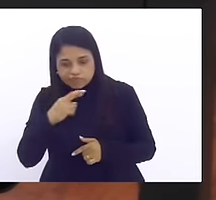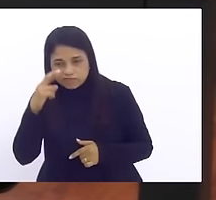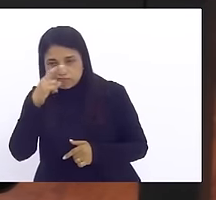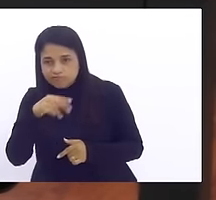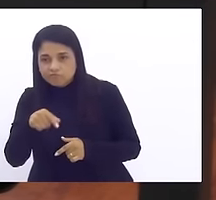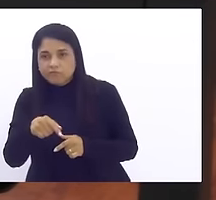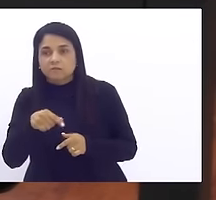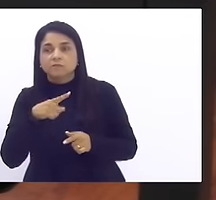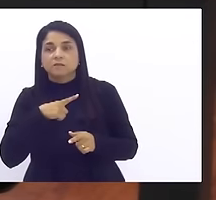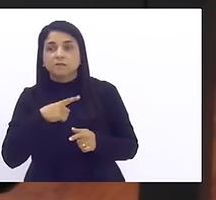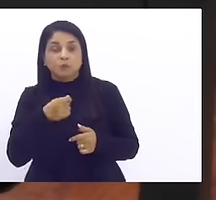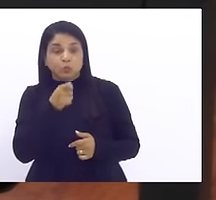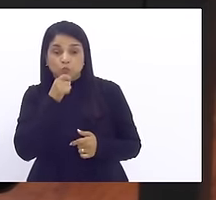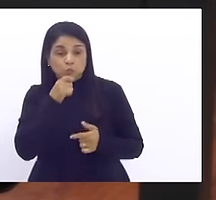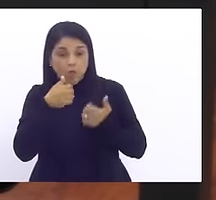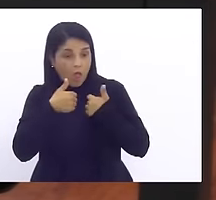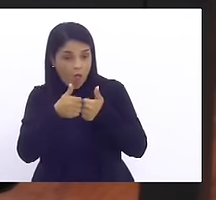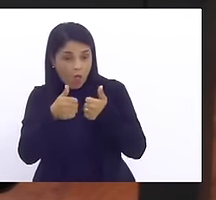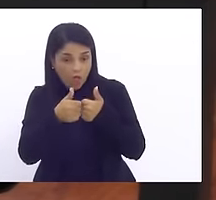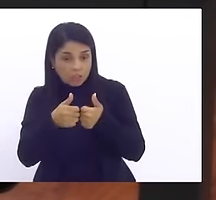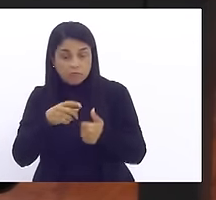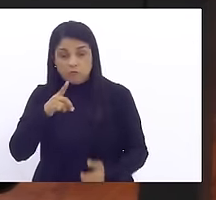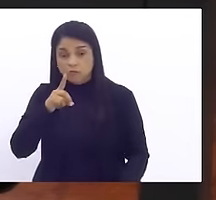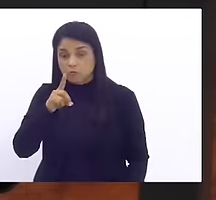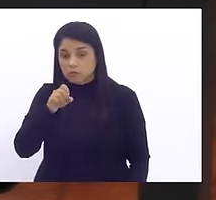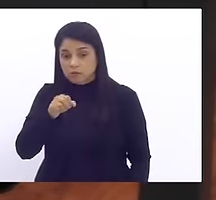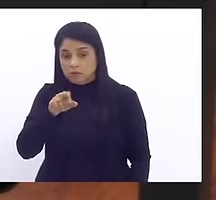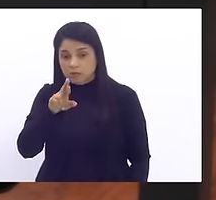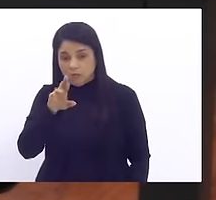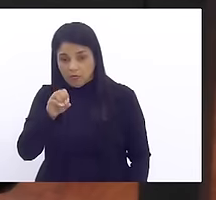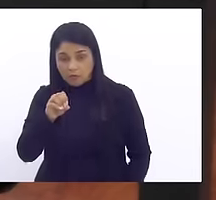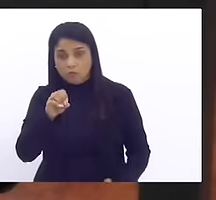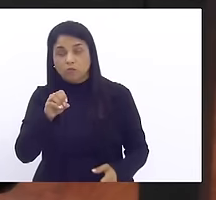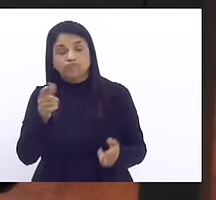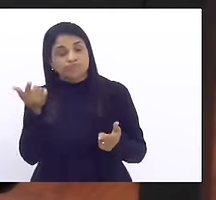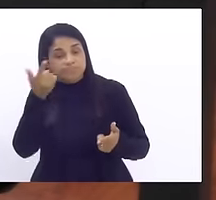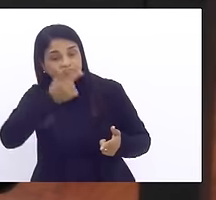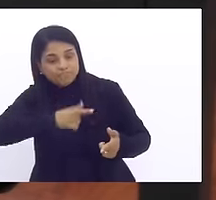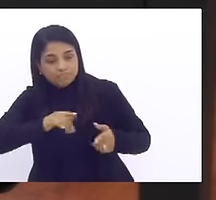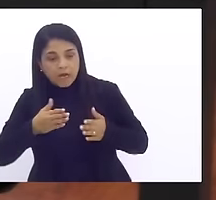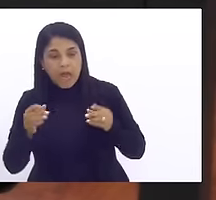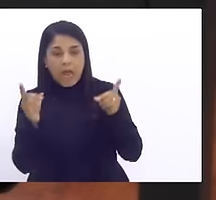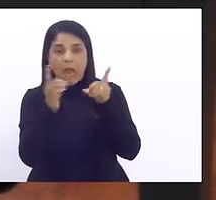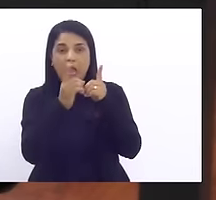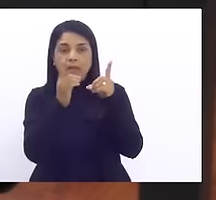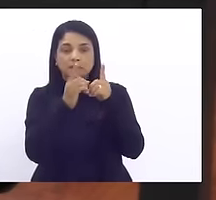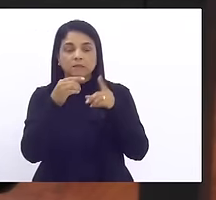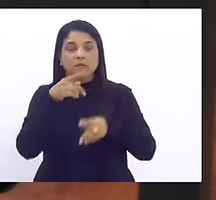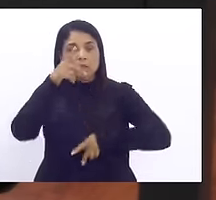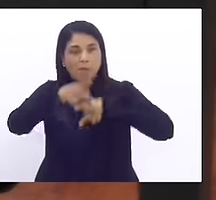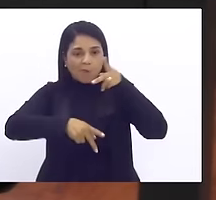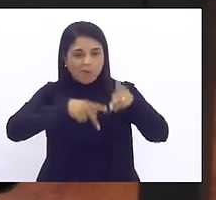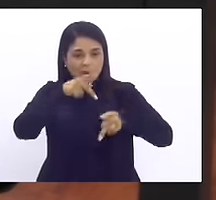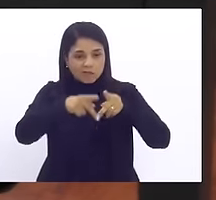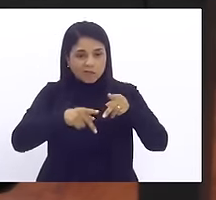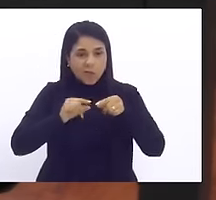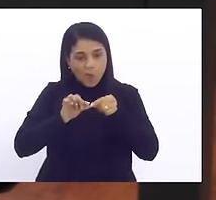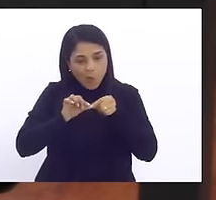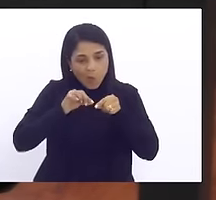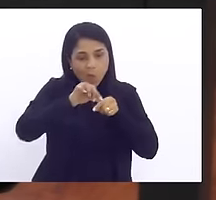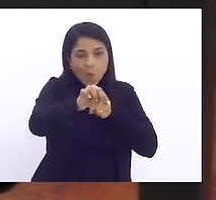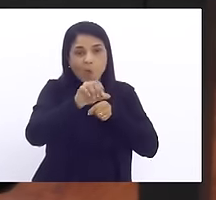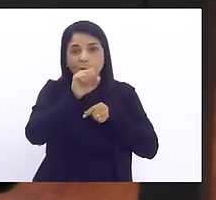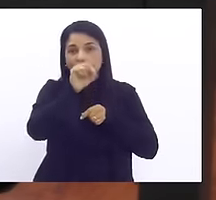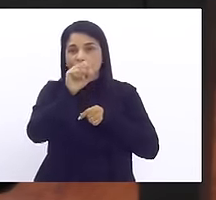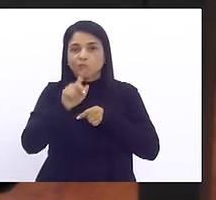transporte municipal e o Detro faz dessa vez de transporte para poder atender a população que andava 8 km a pé para pegar um transporte